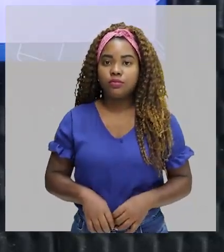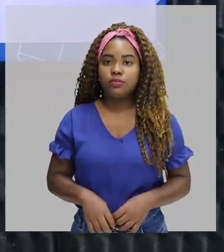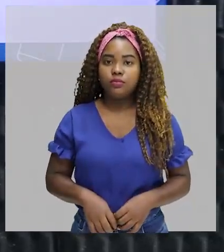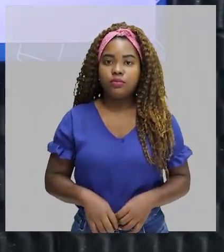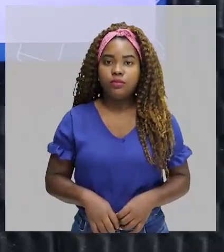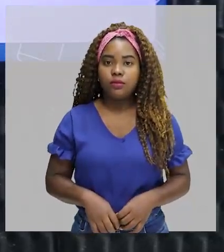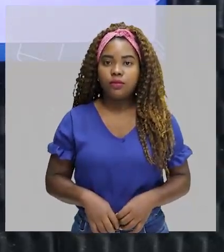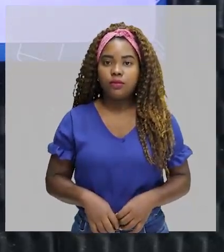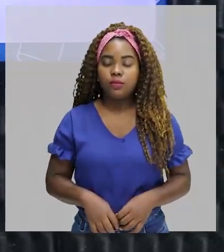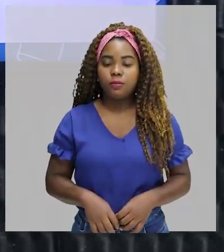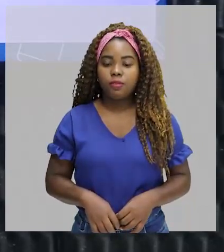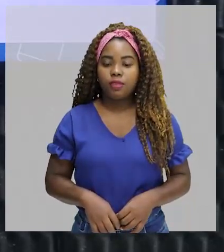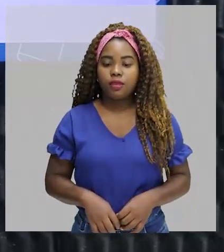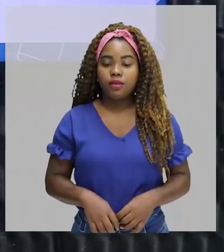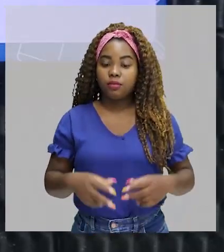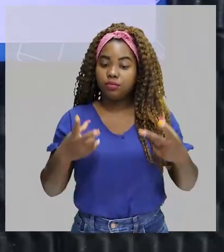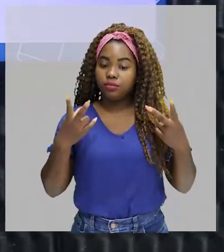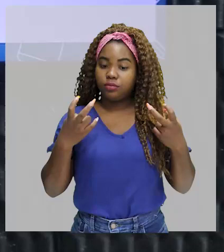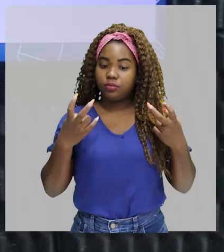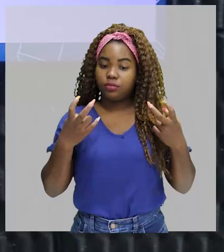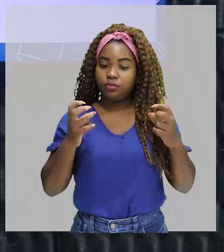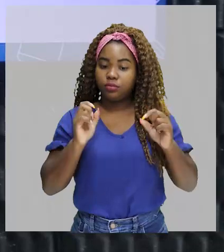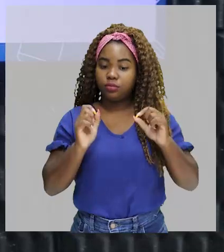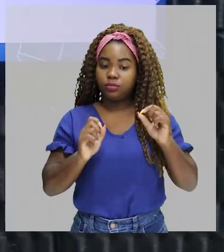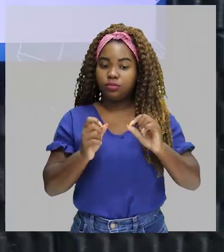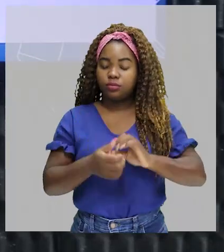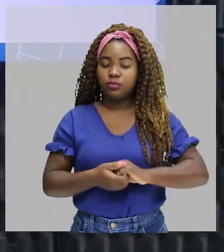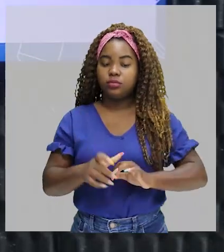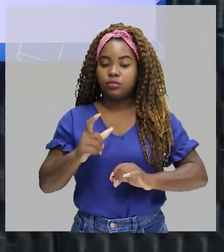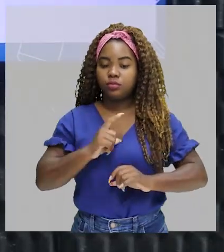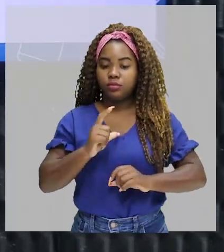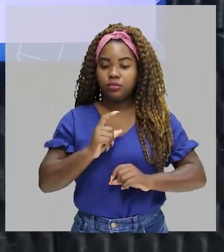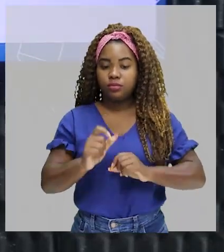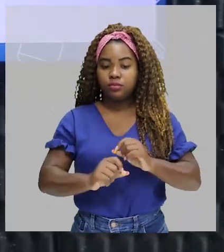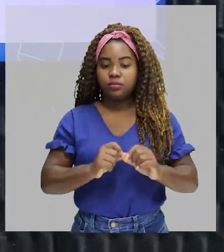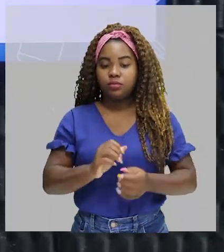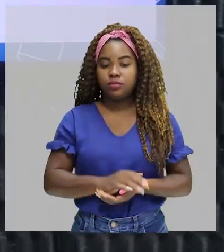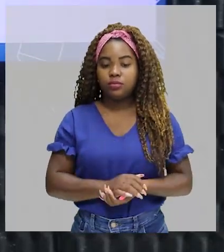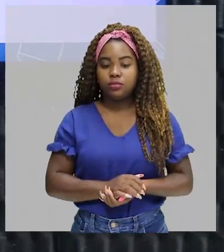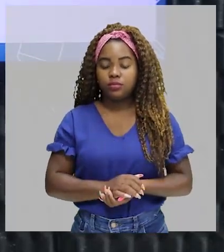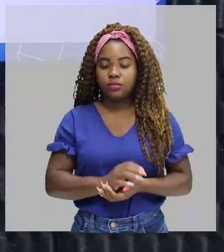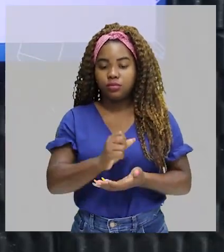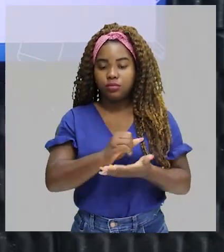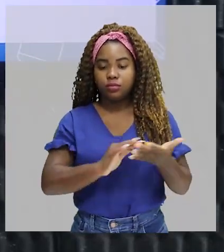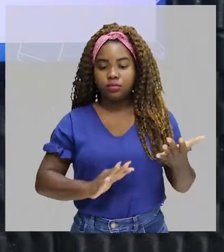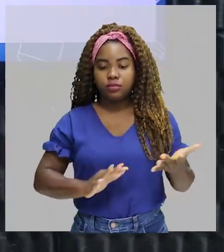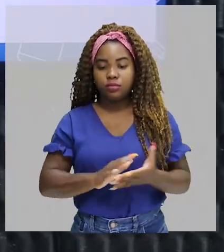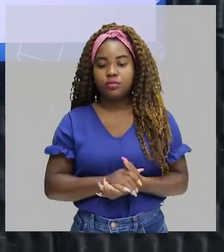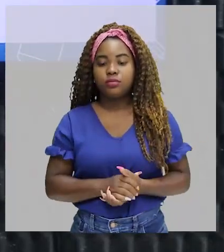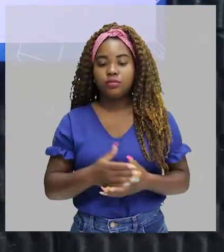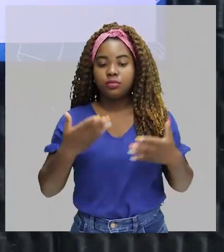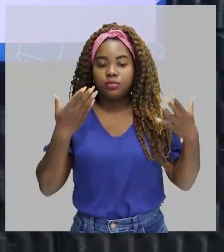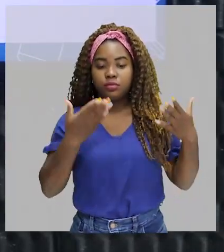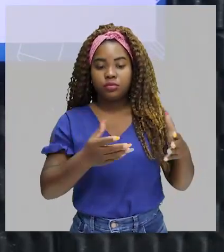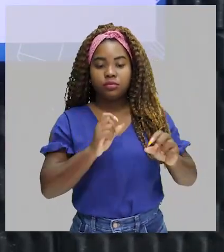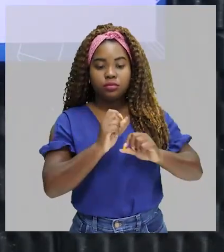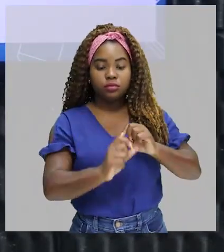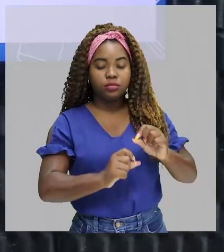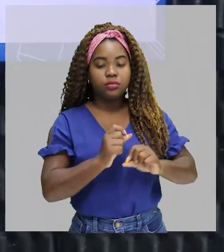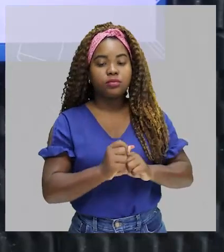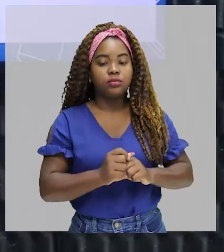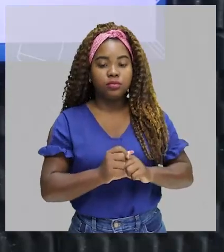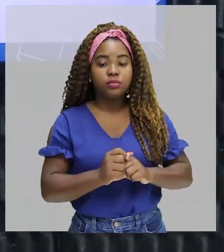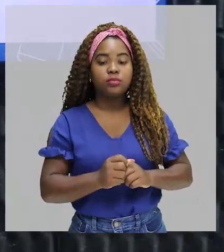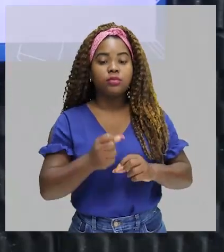meio. Gente, perceba que aqui eu tenho um exercício que trabalha justamente o que a gente acabou de mencionar, que